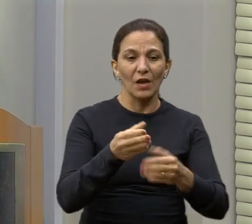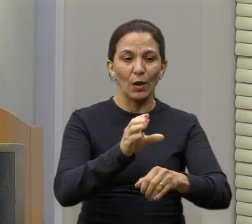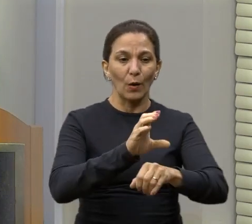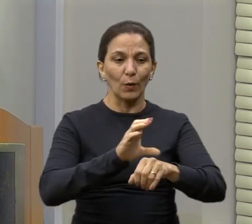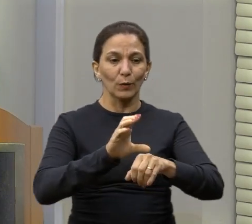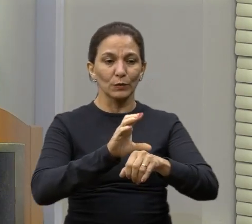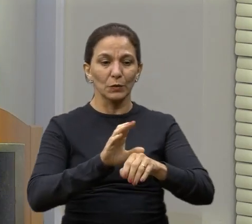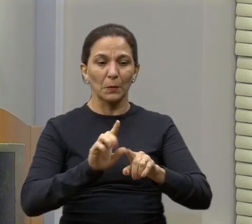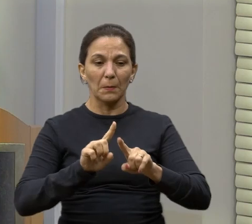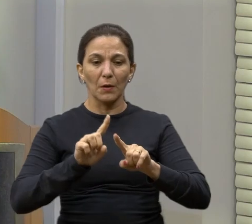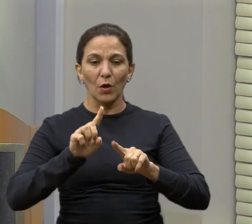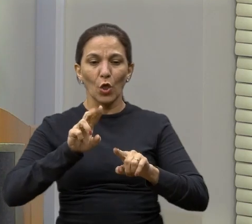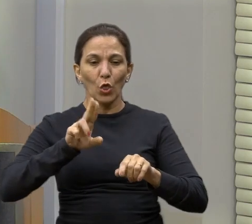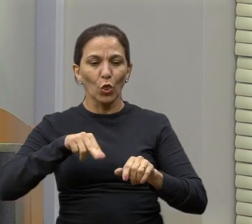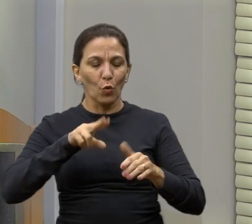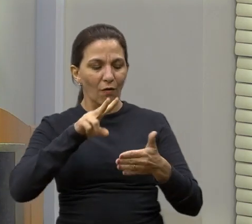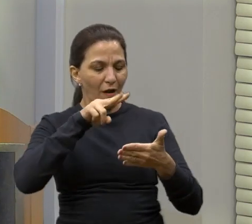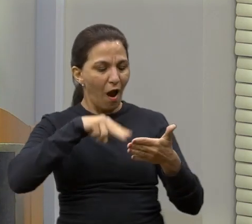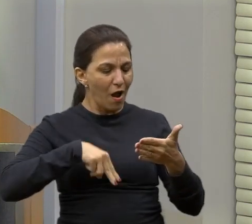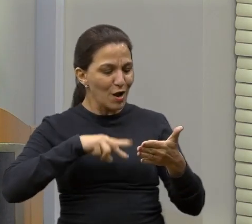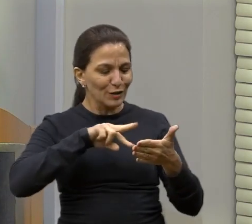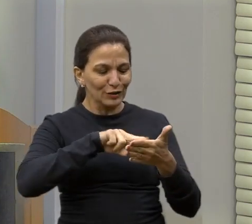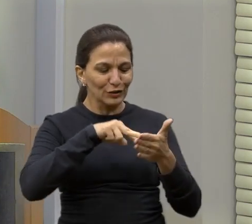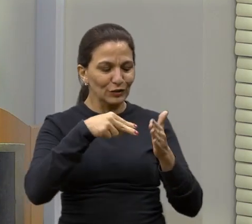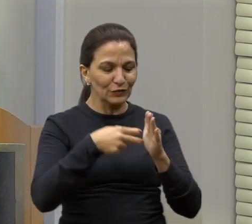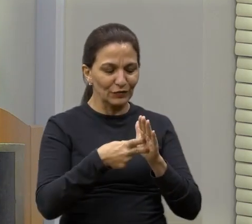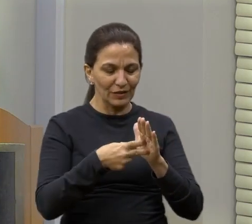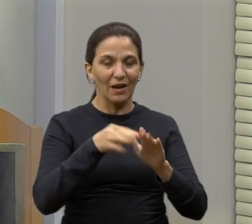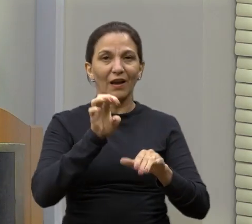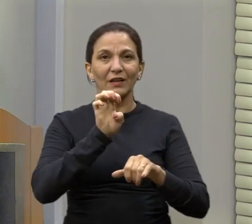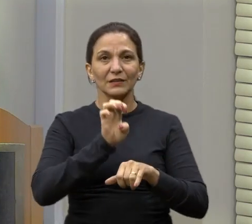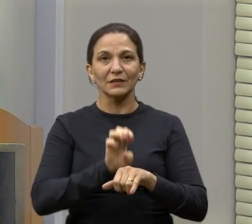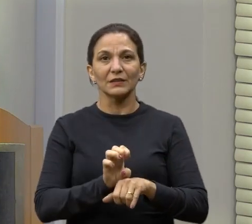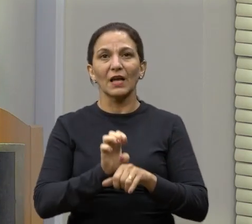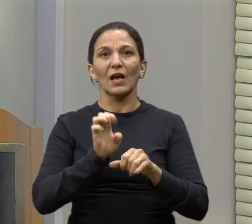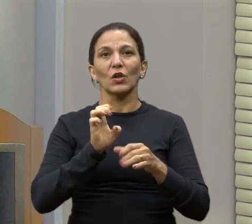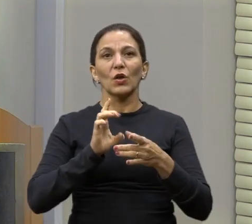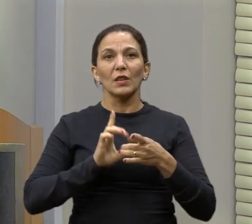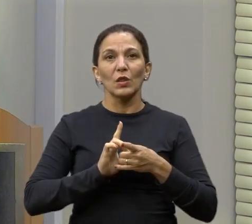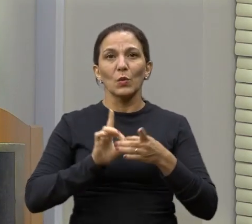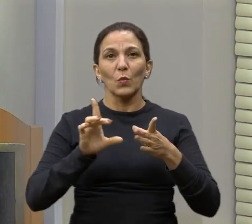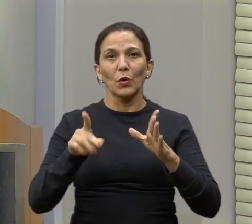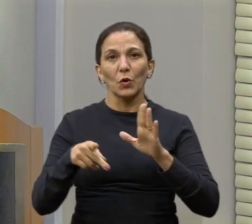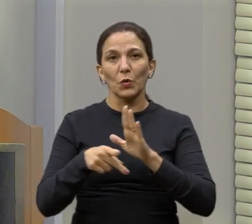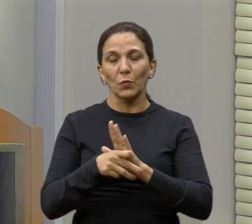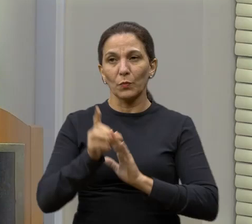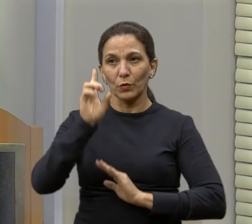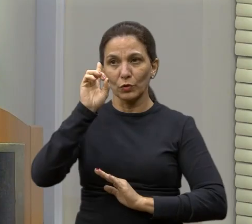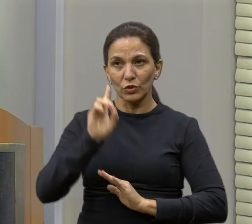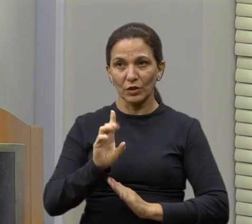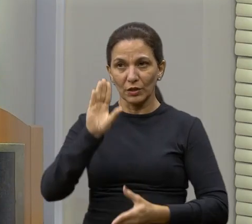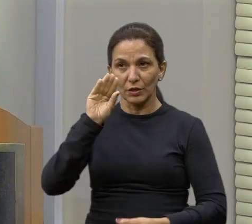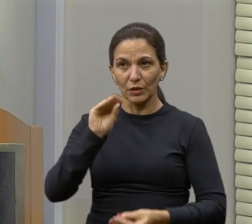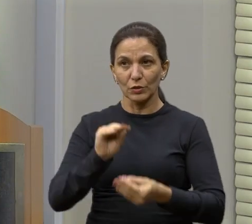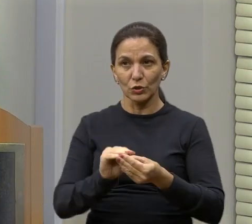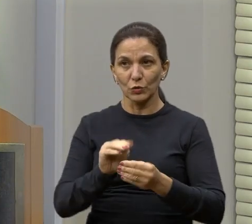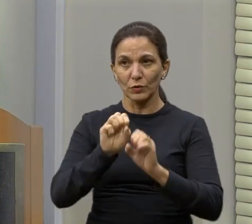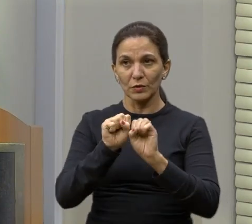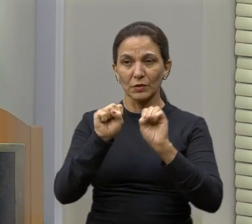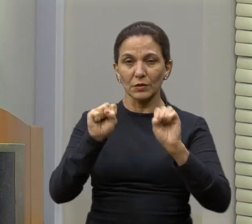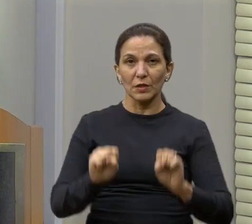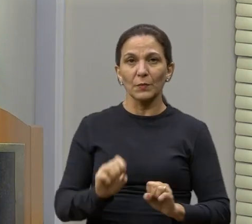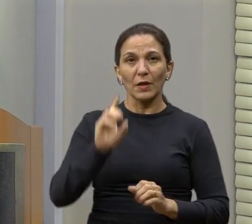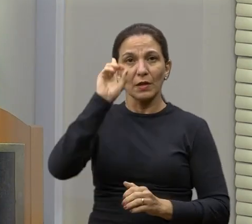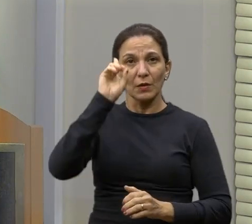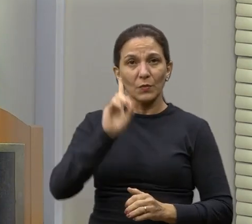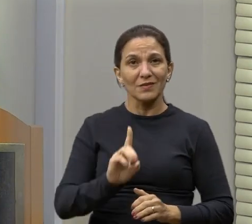nunca tê-la aberto, sem sequer saber o que significa Estado Democrático de Direito. Resumindo, que é um sistema onde a democracia e o respeito